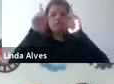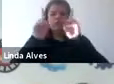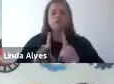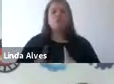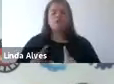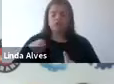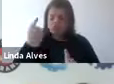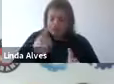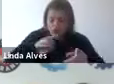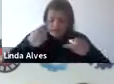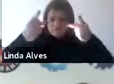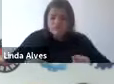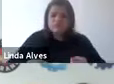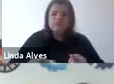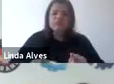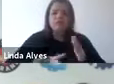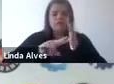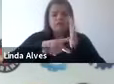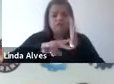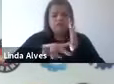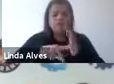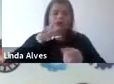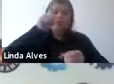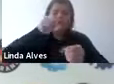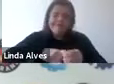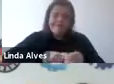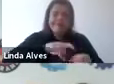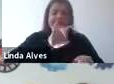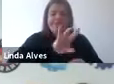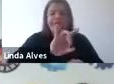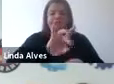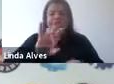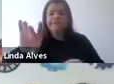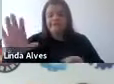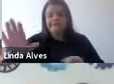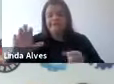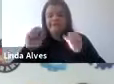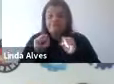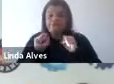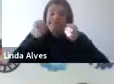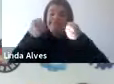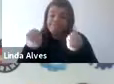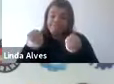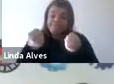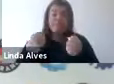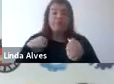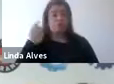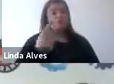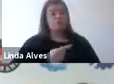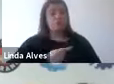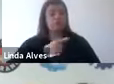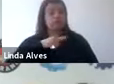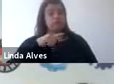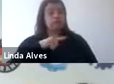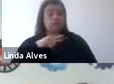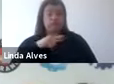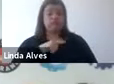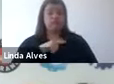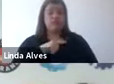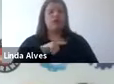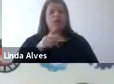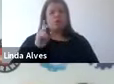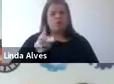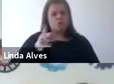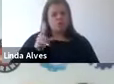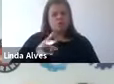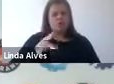pelo menos, porque depende de que cada sindicato, da forma como cada sindicato enfrenta, né? Nós aqui temos, inclusive, eu sempre vejo